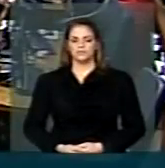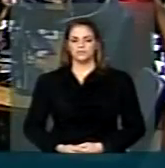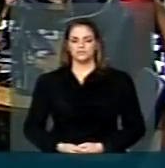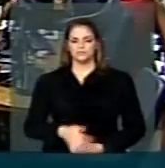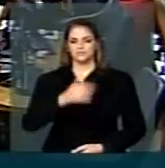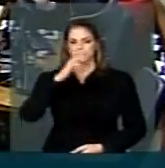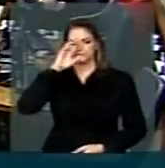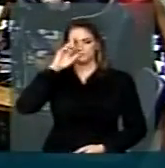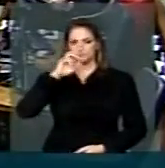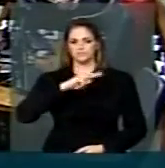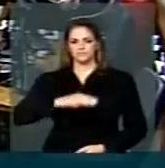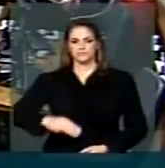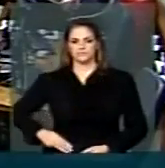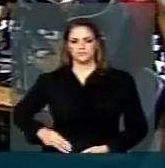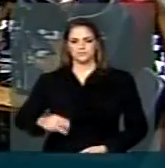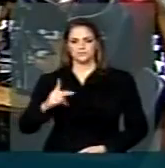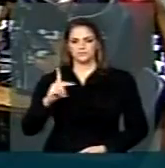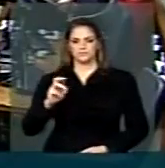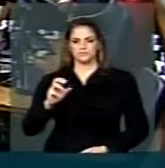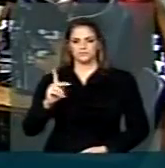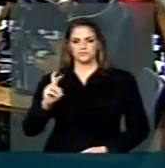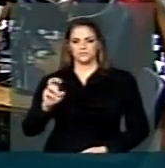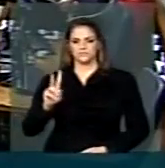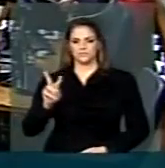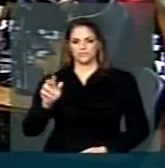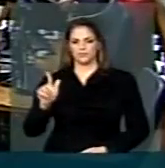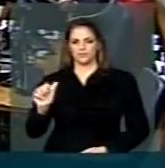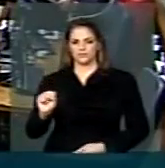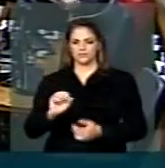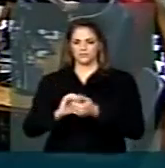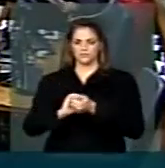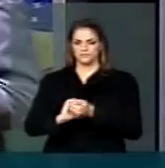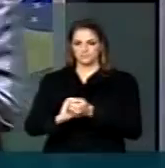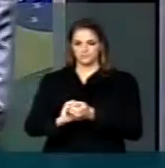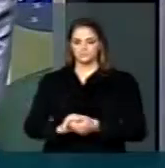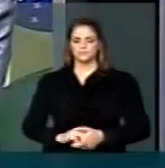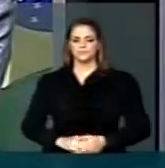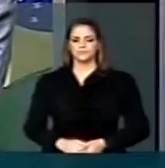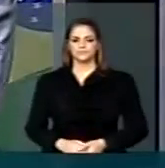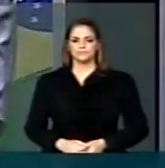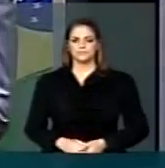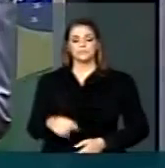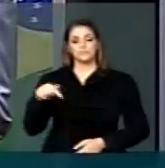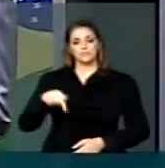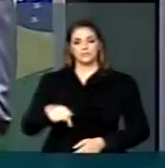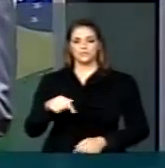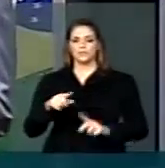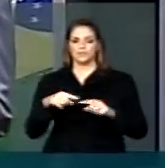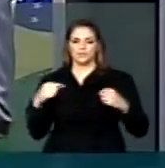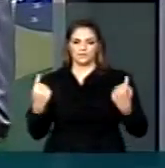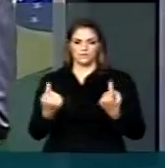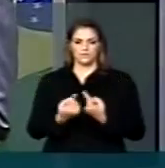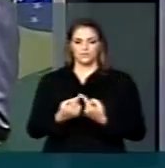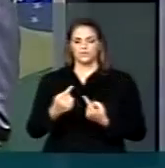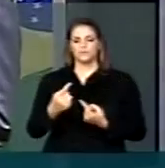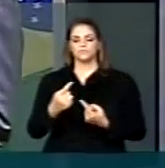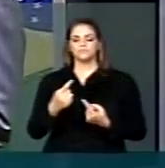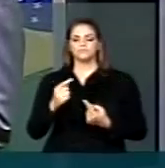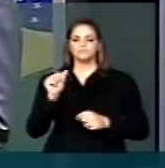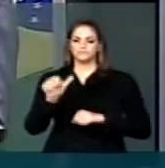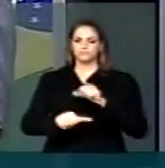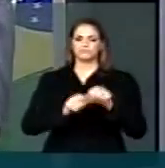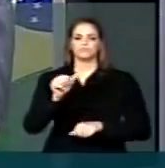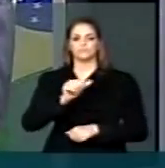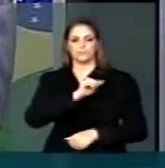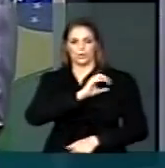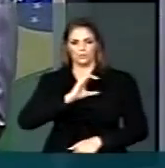Senhor ministro Pepe Vargas, solicitamos a transformação desta sessão ordinária em comissão geral